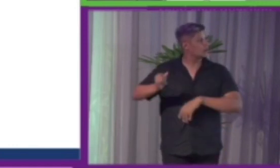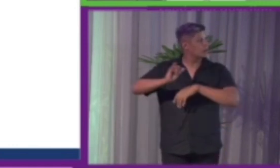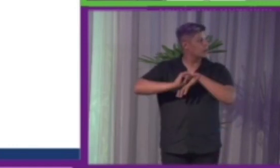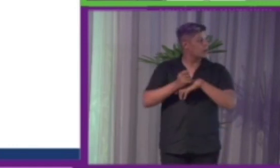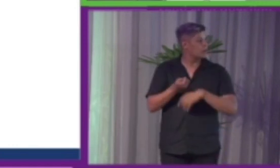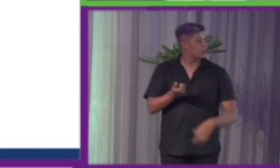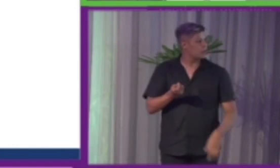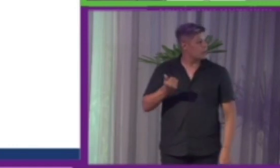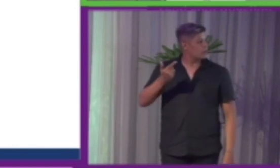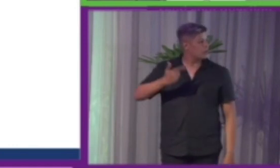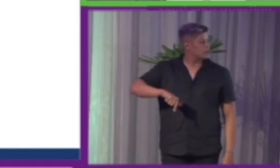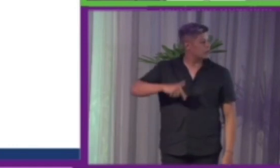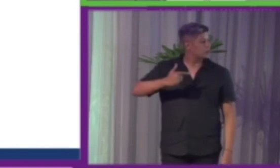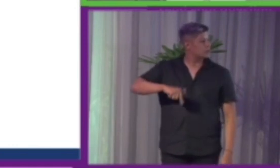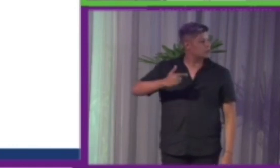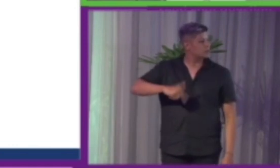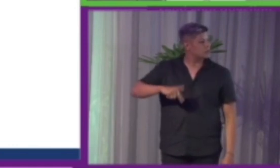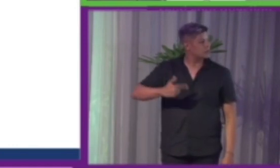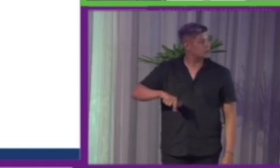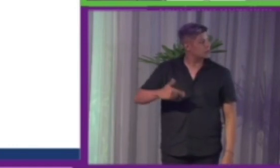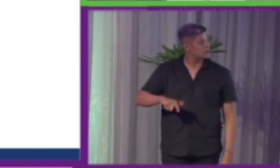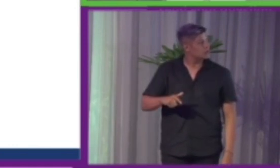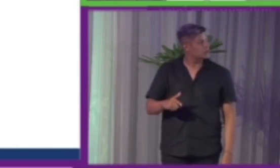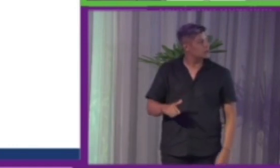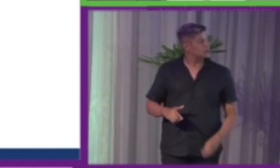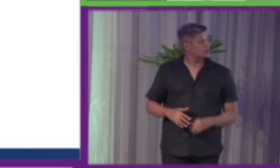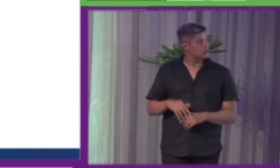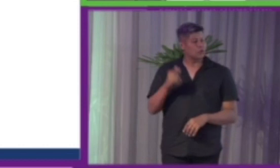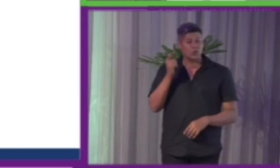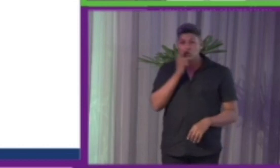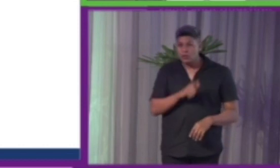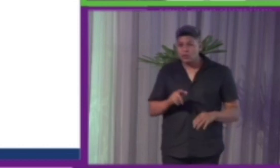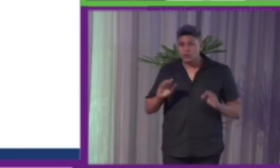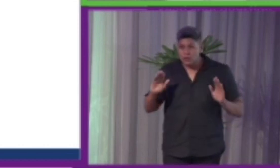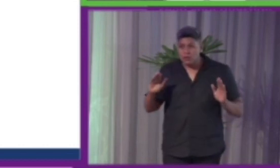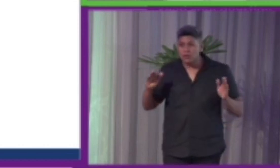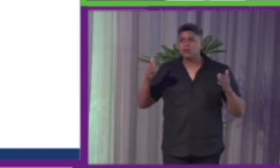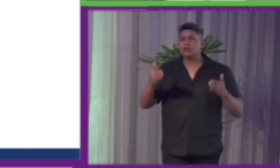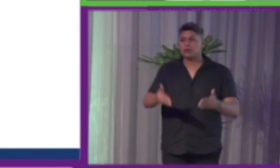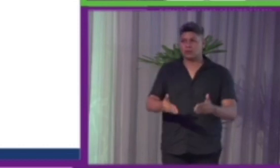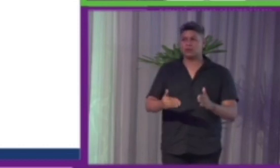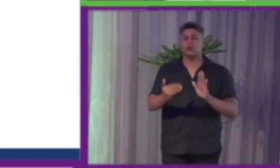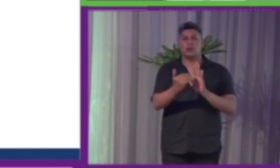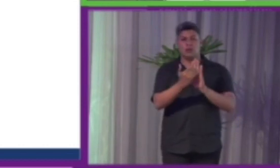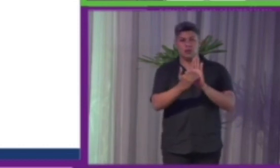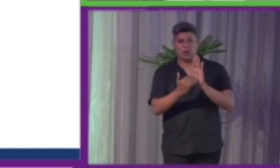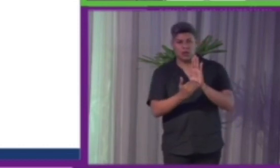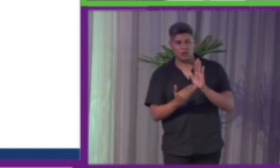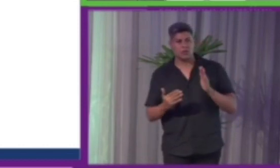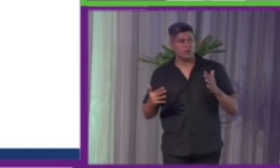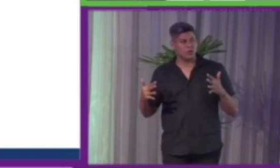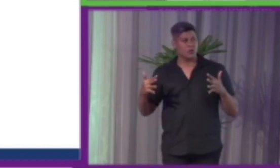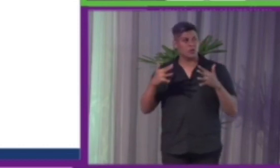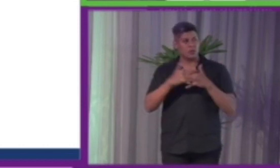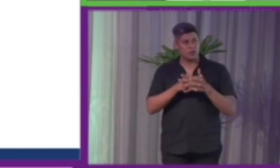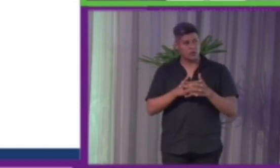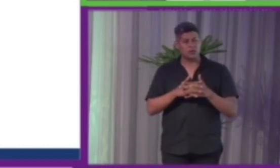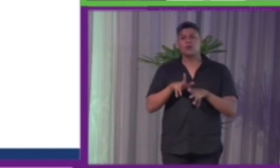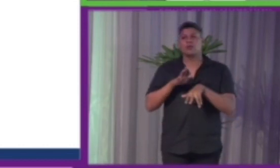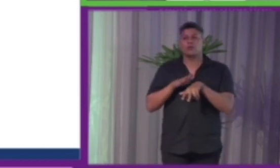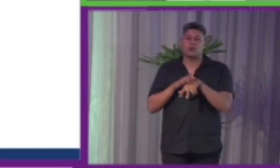ainda um centro de fibrose cística, e isso a gente consegue centralizar e dar esse cuidado de alta complexidade que esse